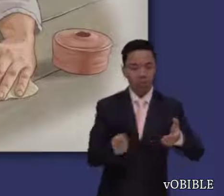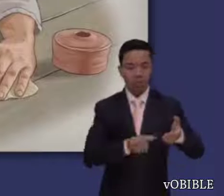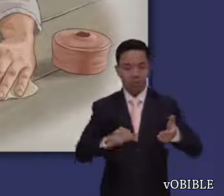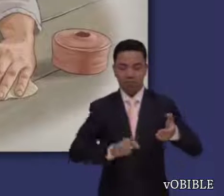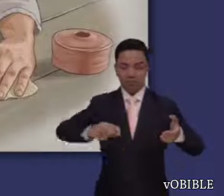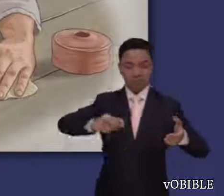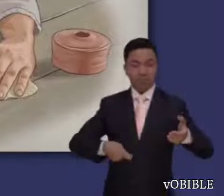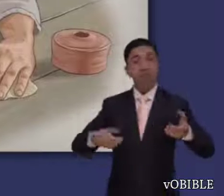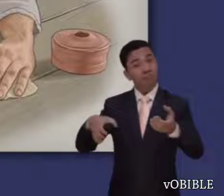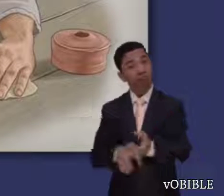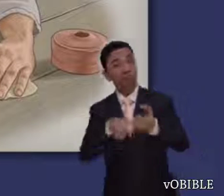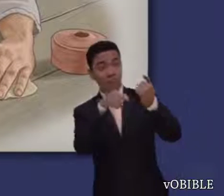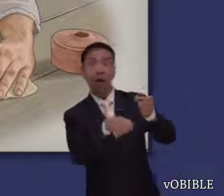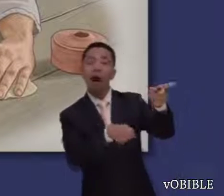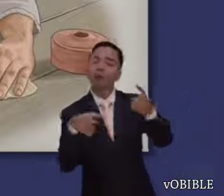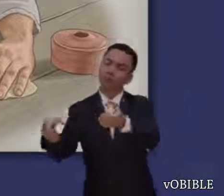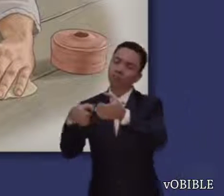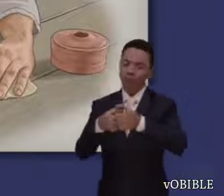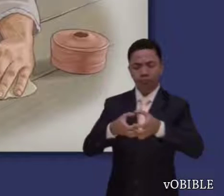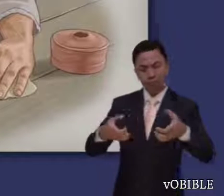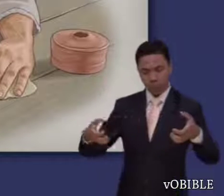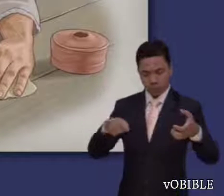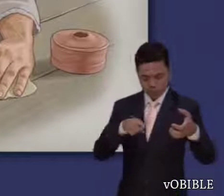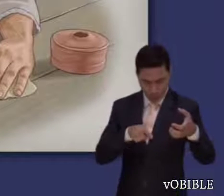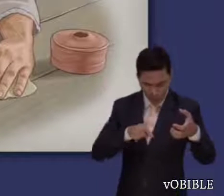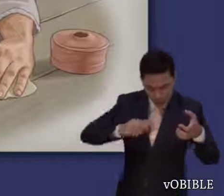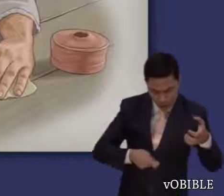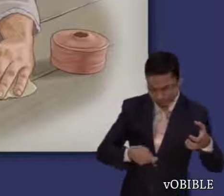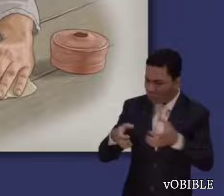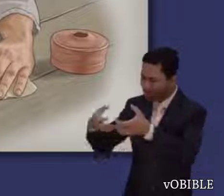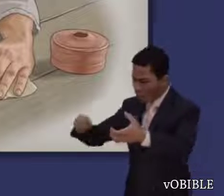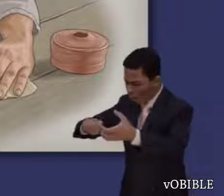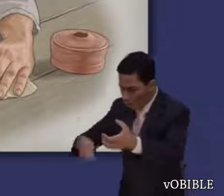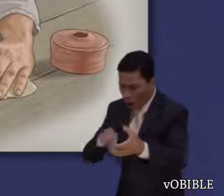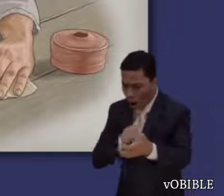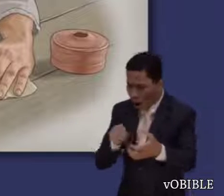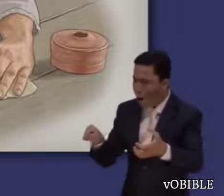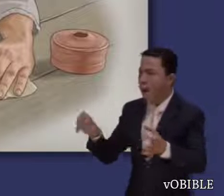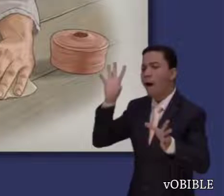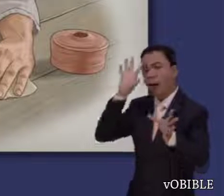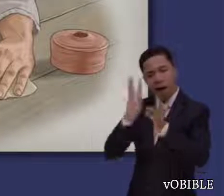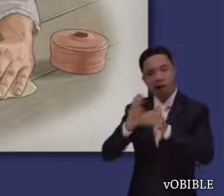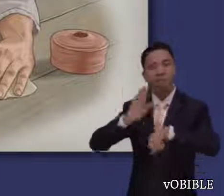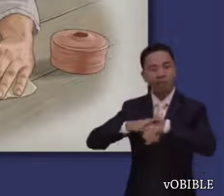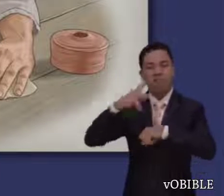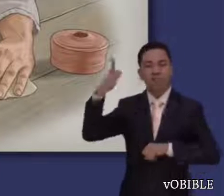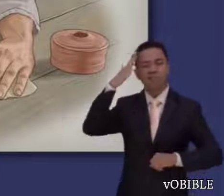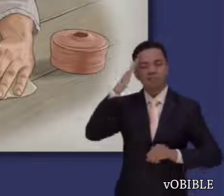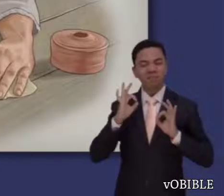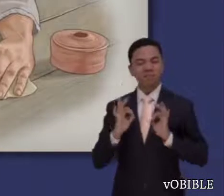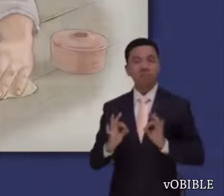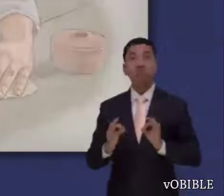minha saudação, a de Paulo, pela minha própria mão, o que é um sinal em todas as cartas. É assim que eu